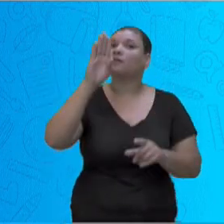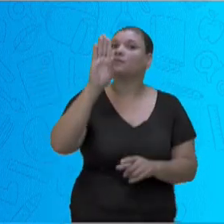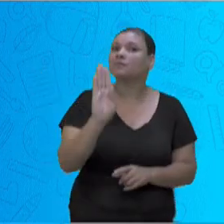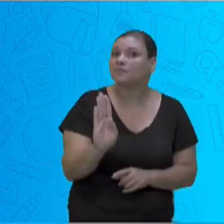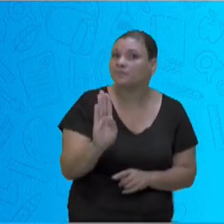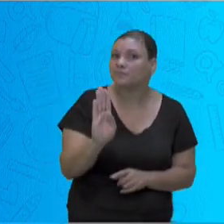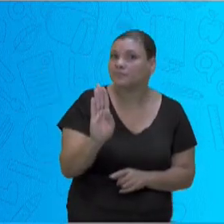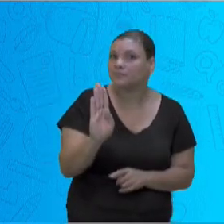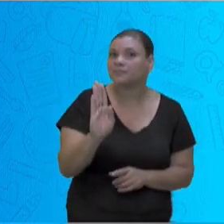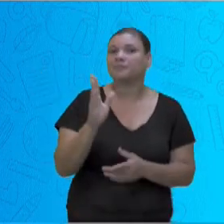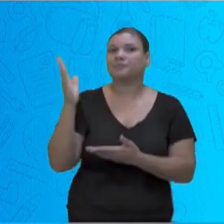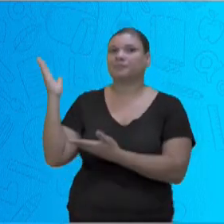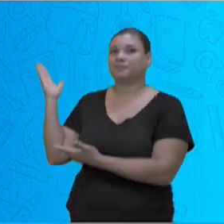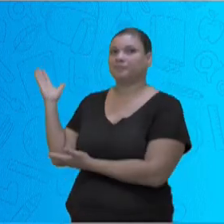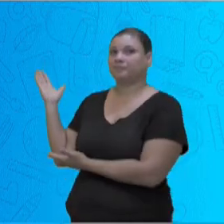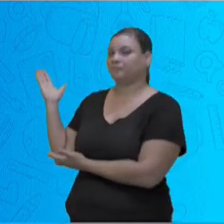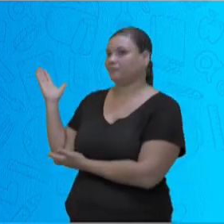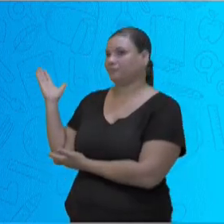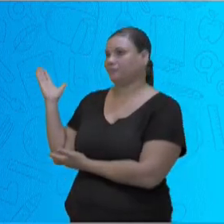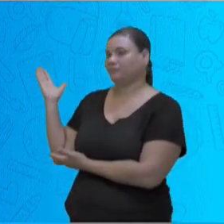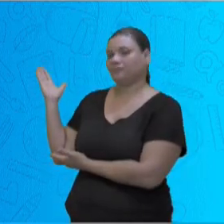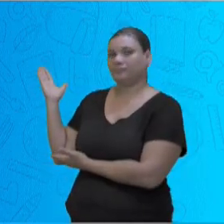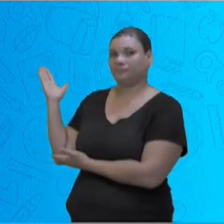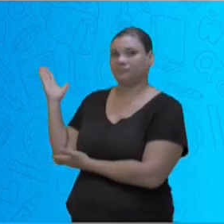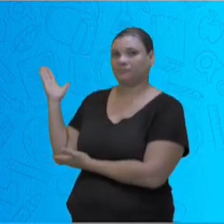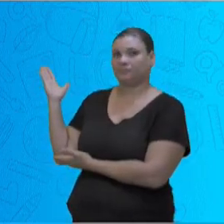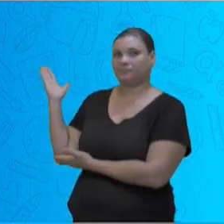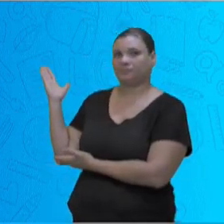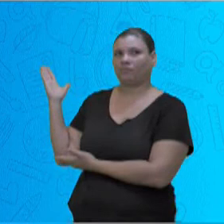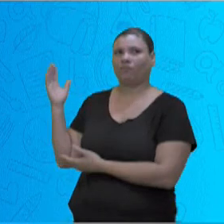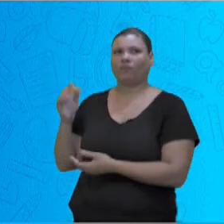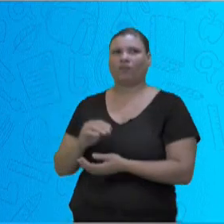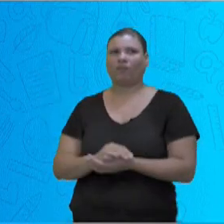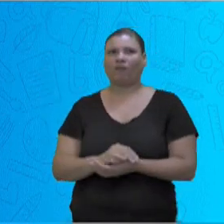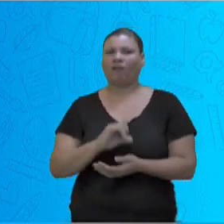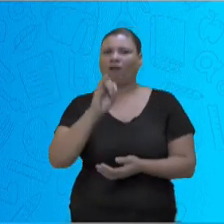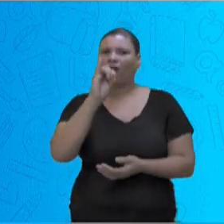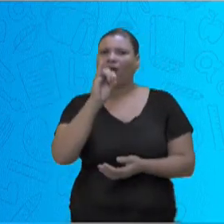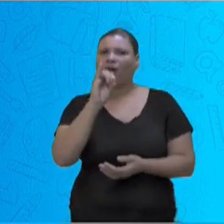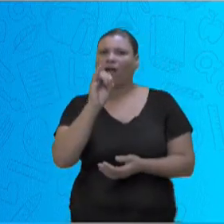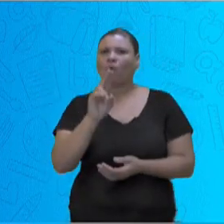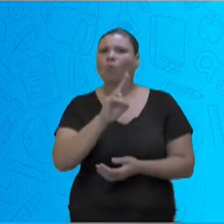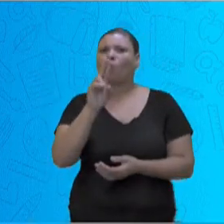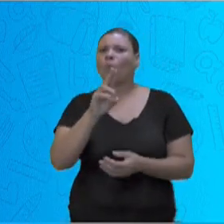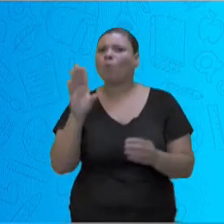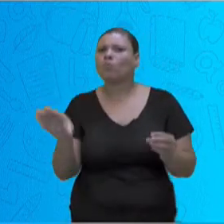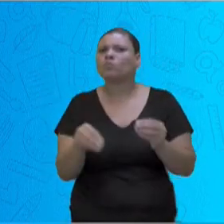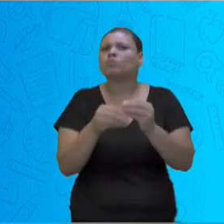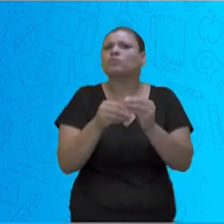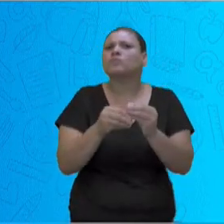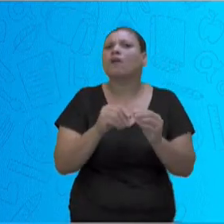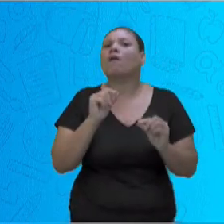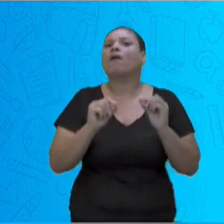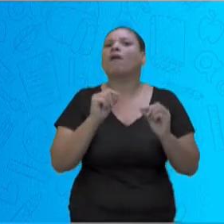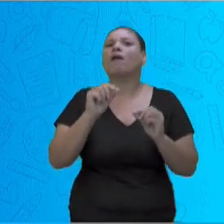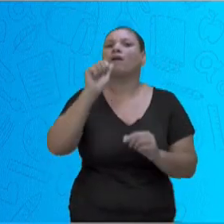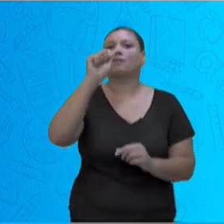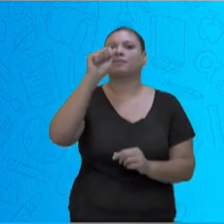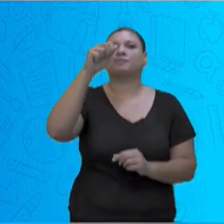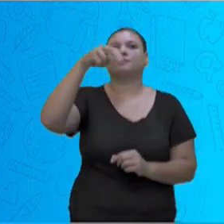verbo to be am. Então, I am a